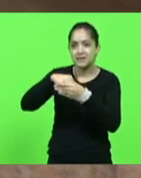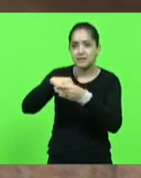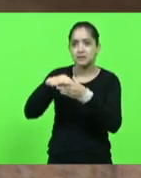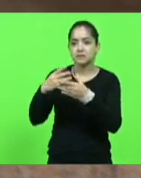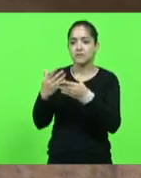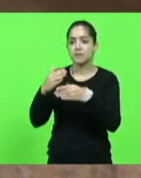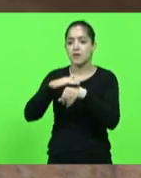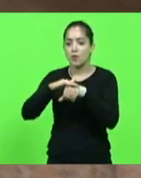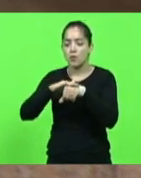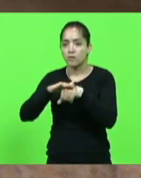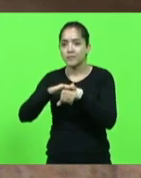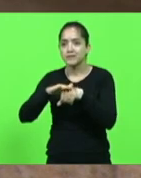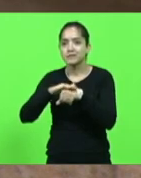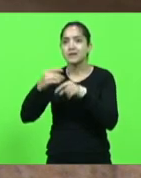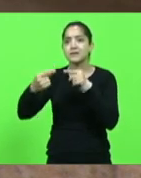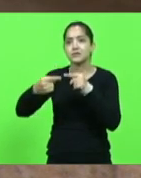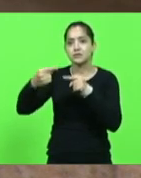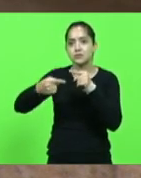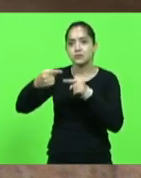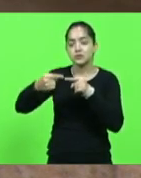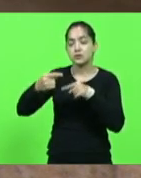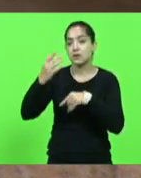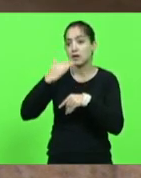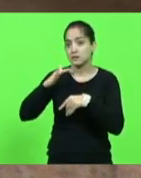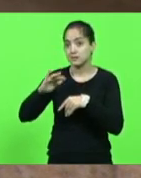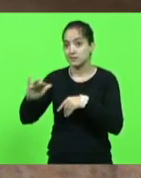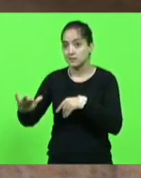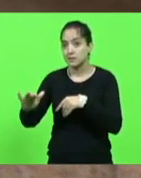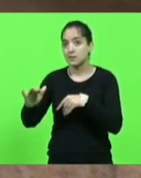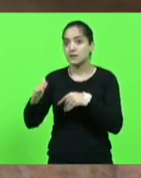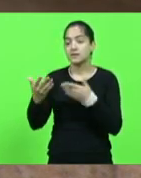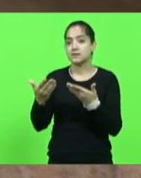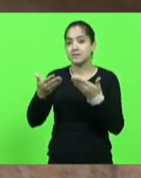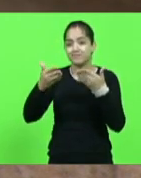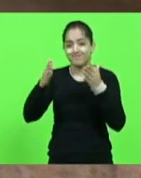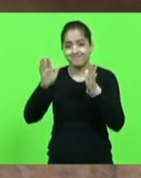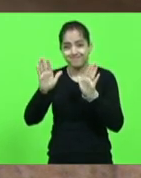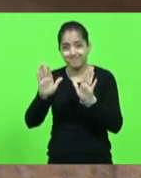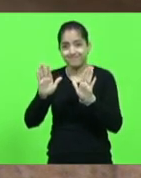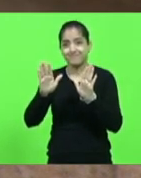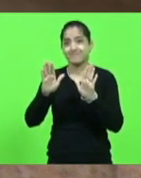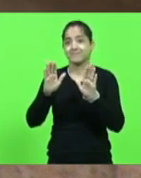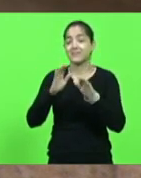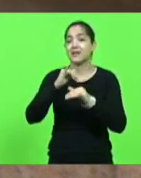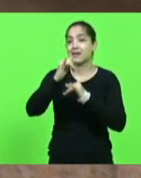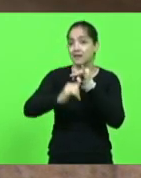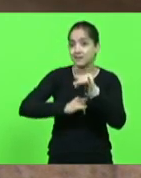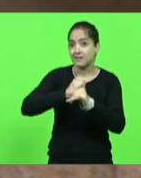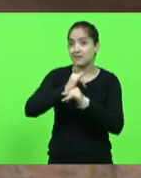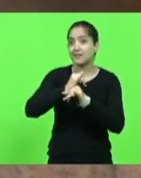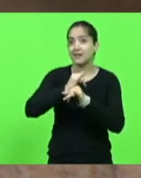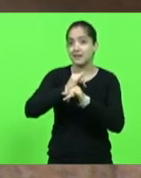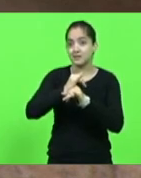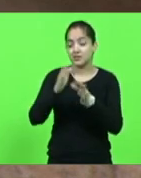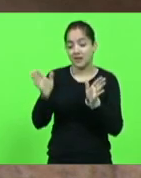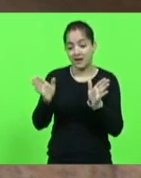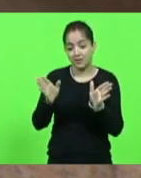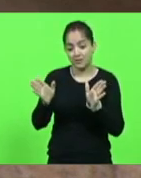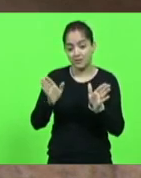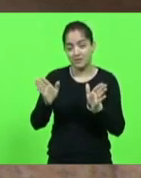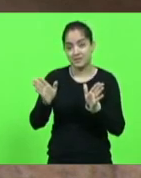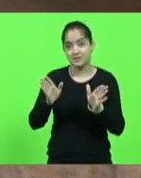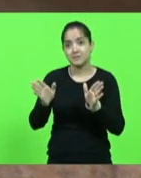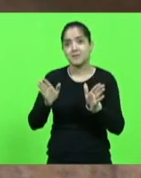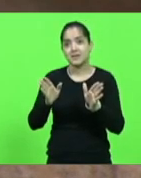Nós temos hoje as nossas crianças expostas à internet, principalmente nesse ano difícil que todos